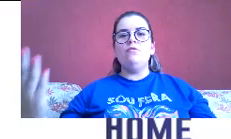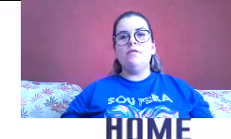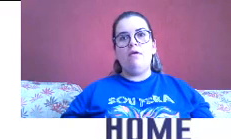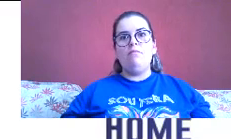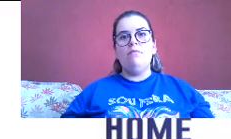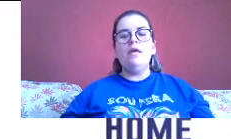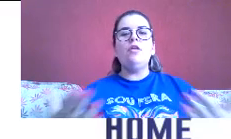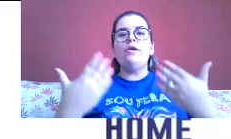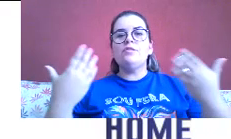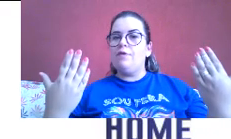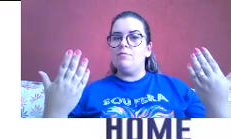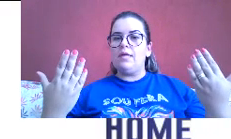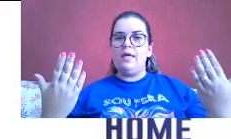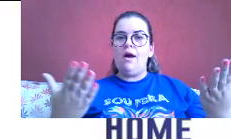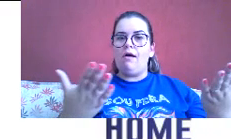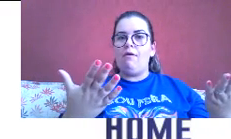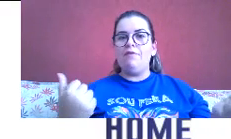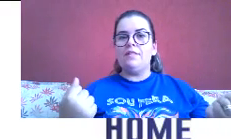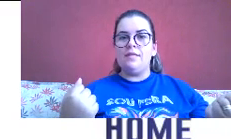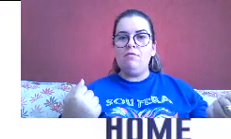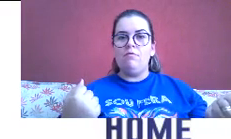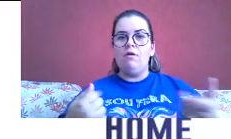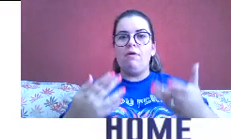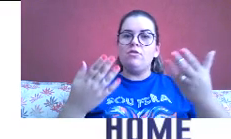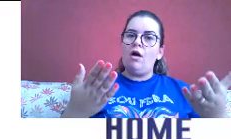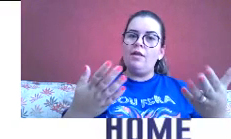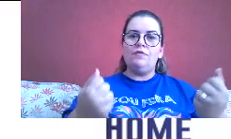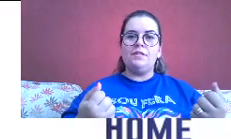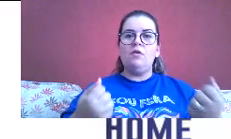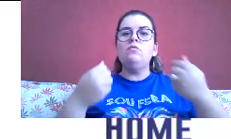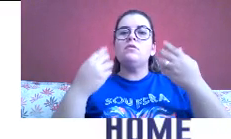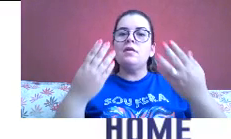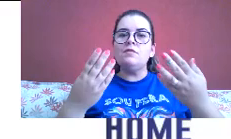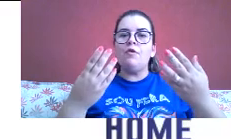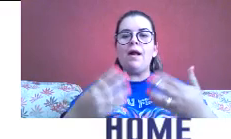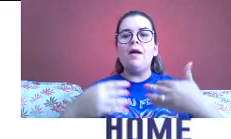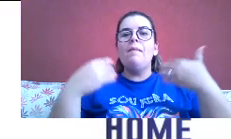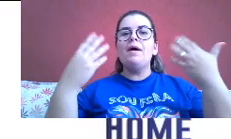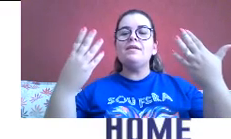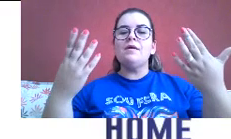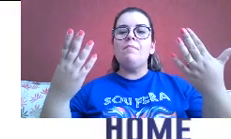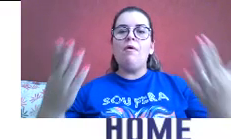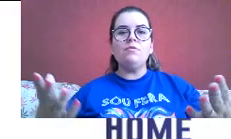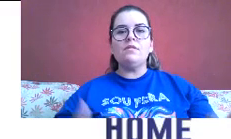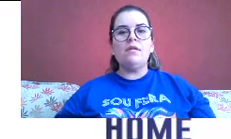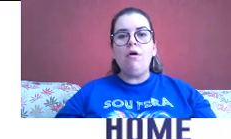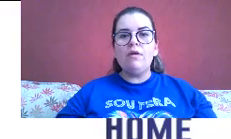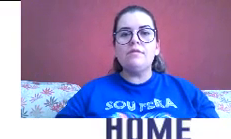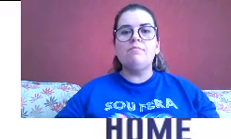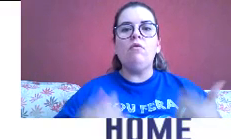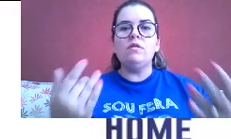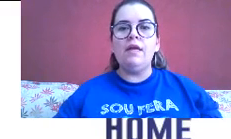uma evolução e nós vamos aqui ó com a ficção com a história de ficção nos transformar para ser bons